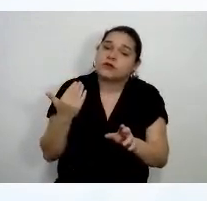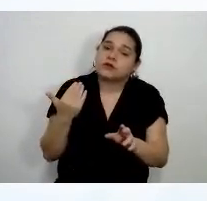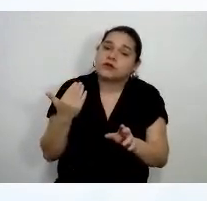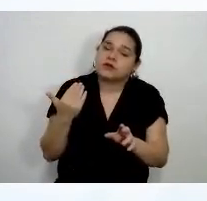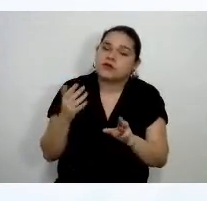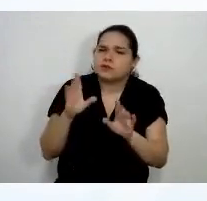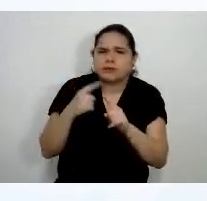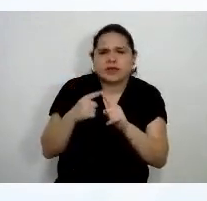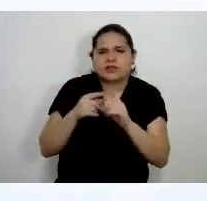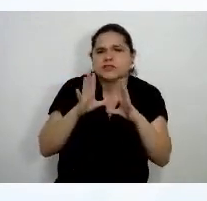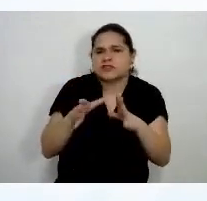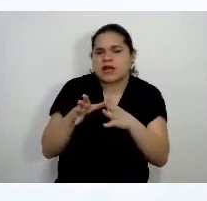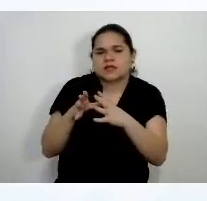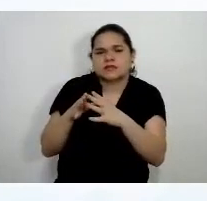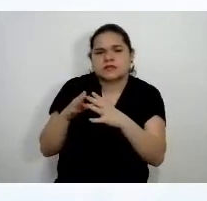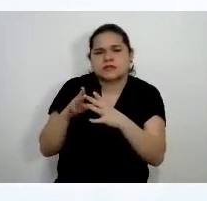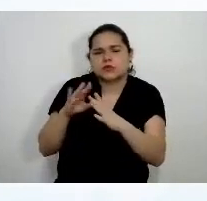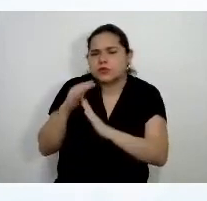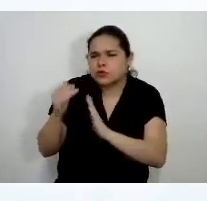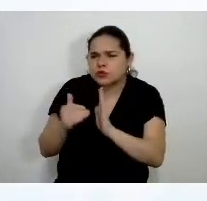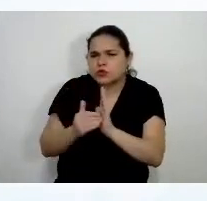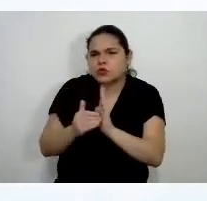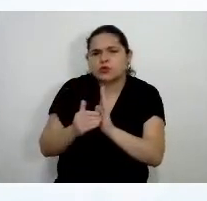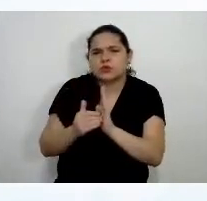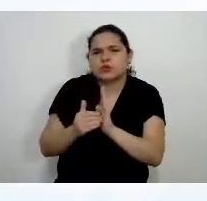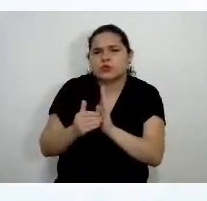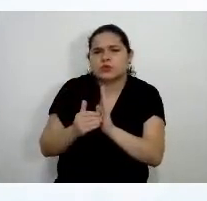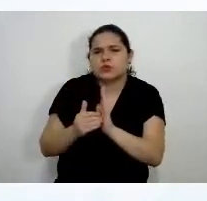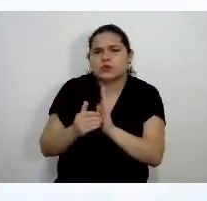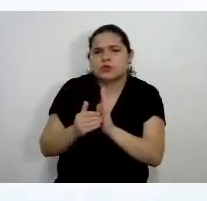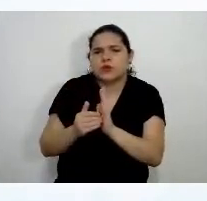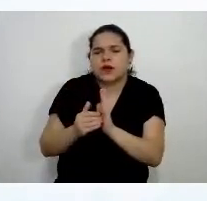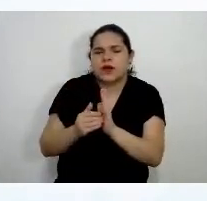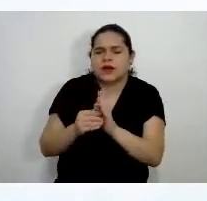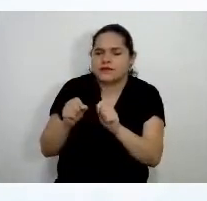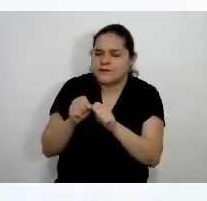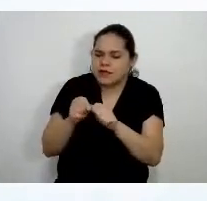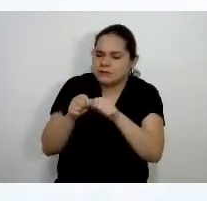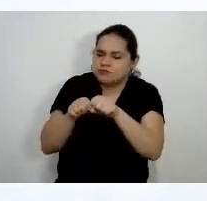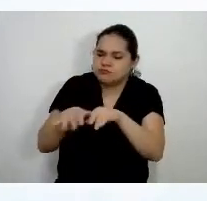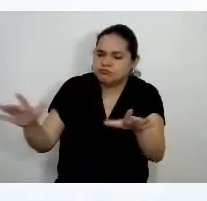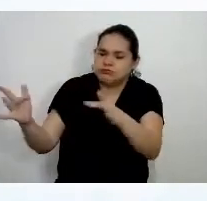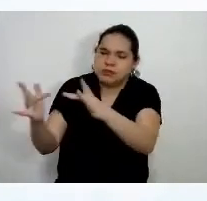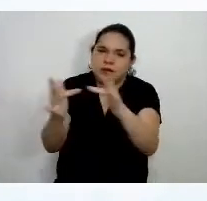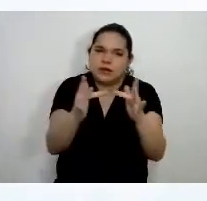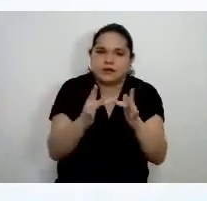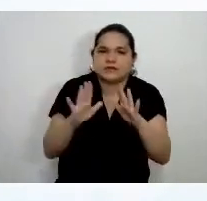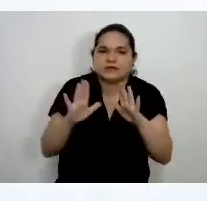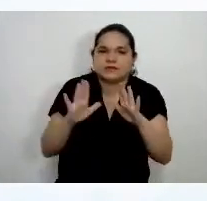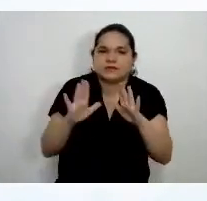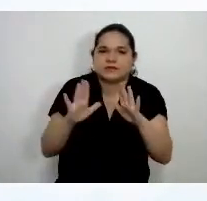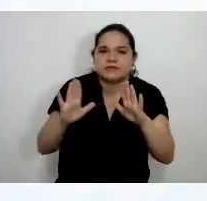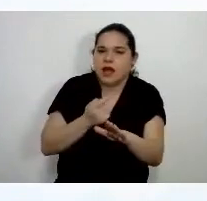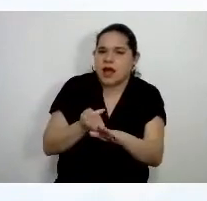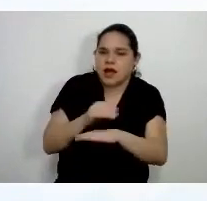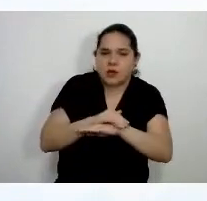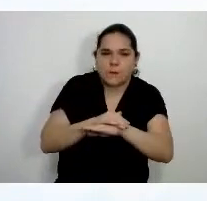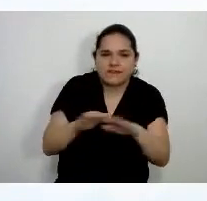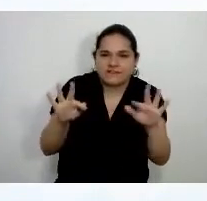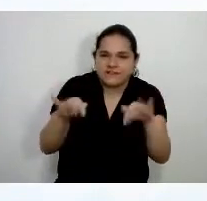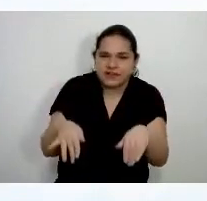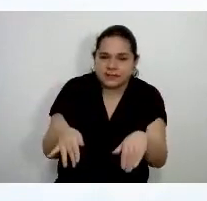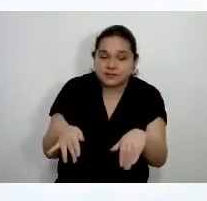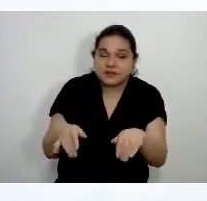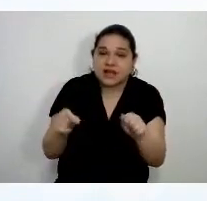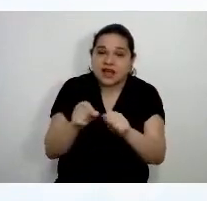extinguido, né? A parte de transmissão dele, que só sabe fazer isso, ele só sabe se transmitir, né? Uhum. Injetava